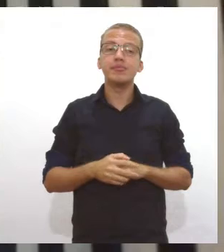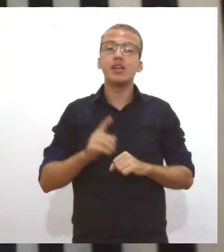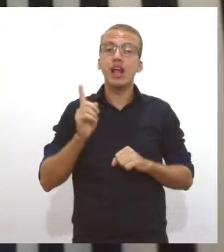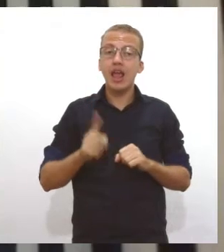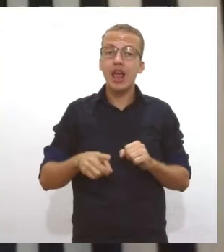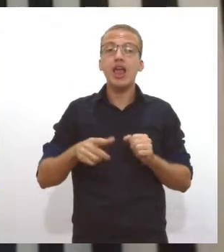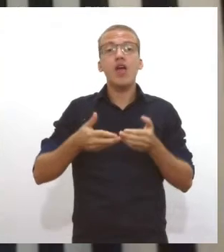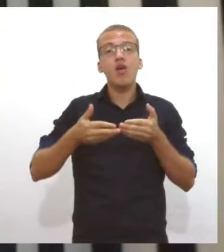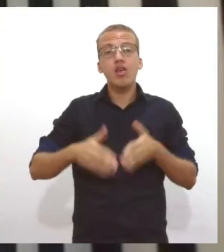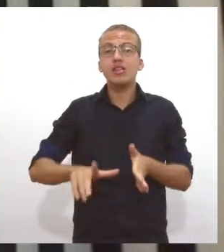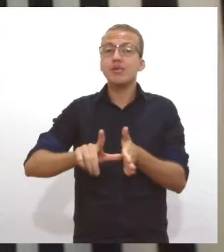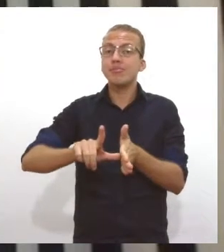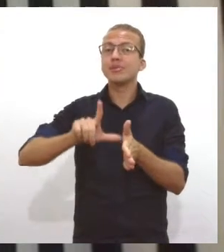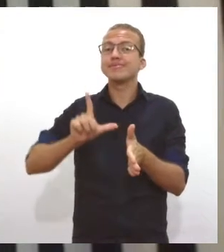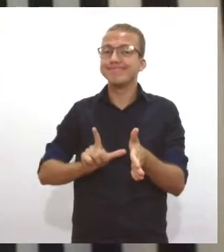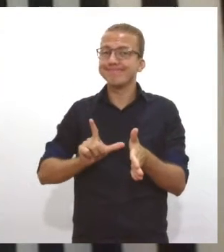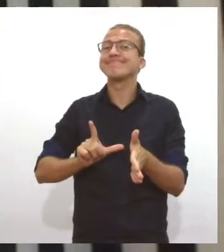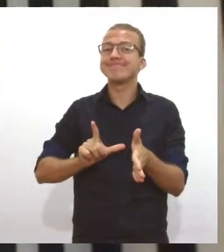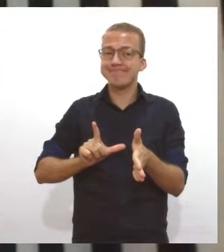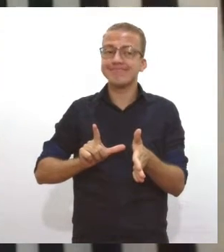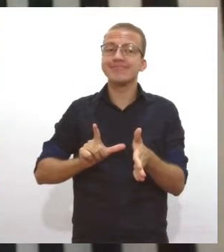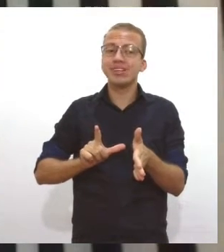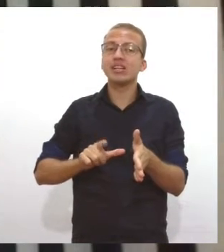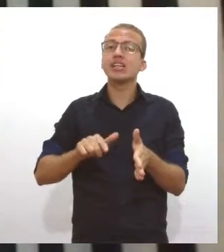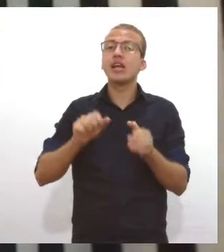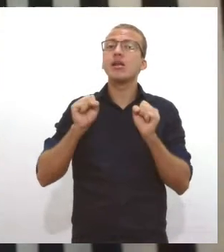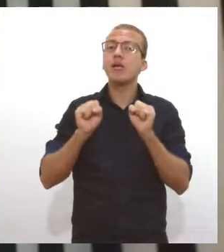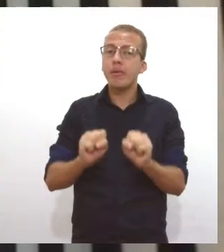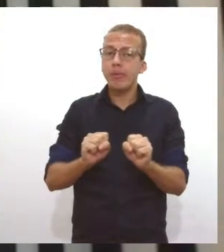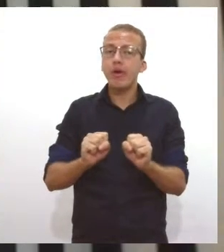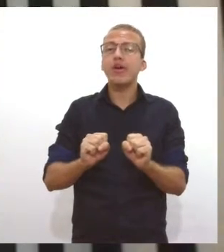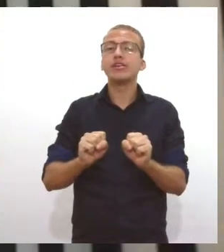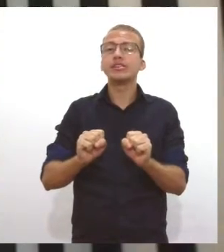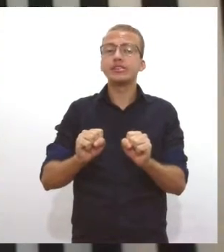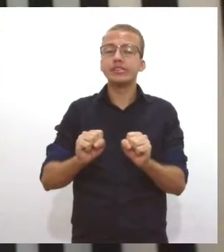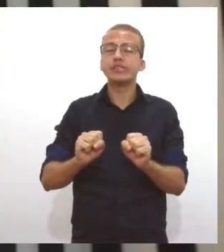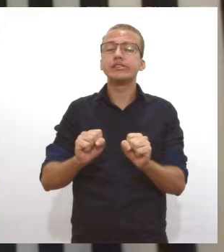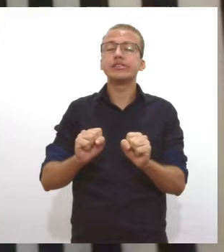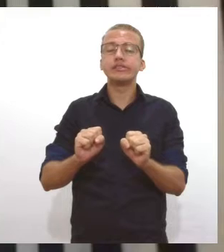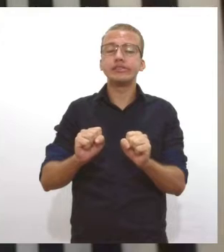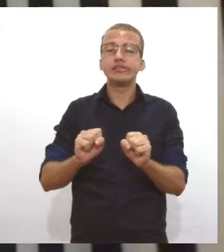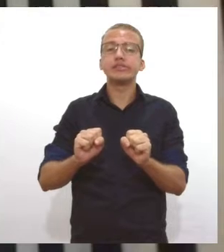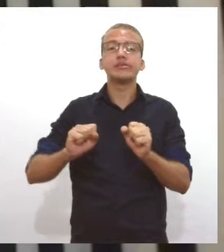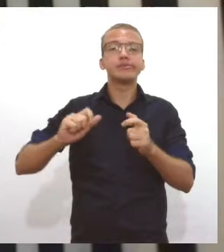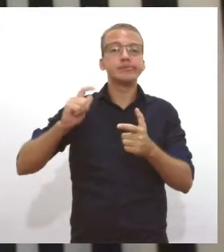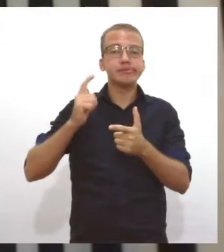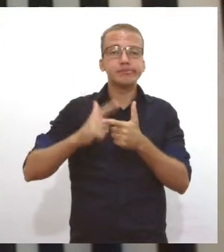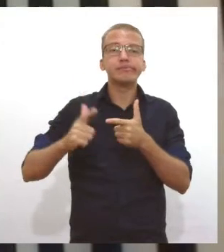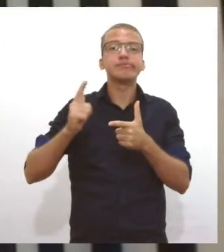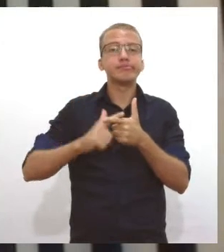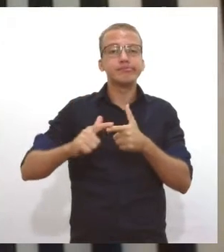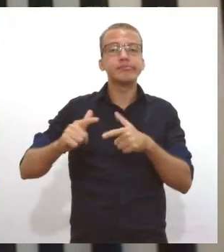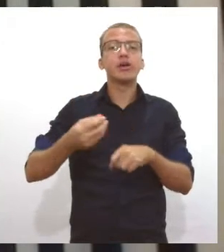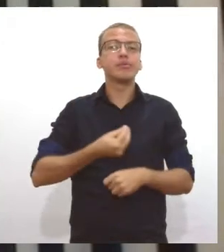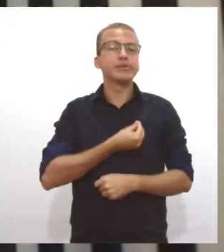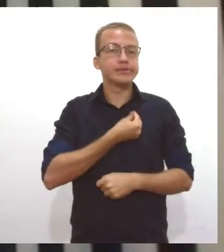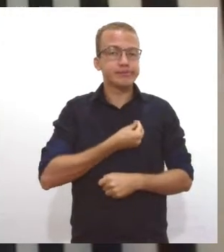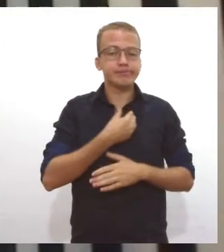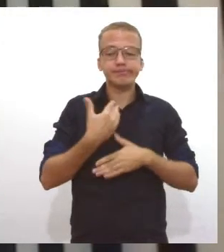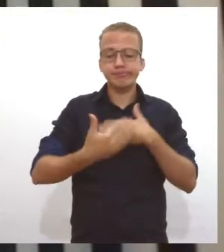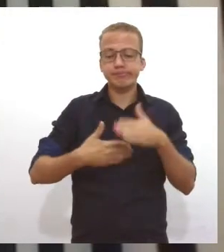Boo e ele vai ter vai ter muito mais problemas de vida na sua criação é